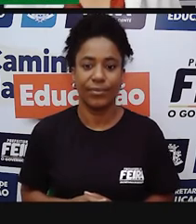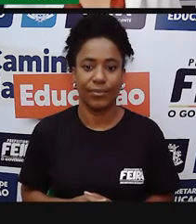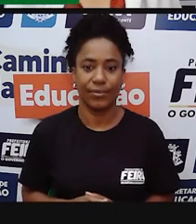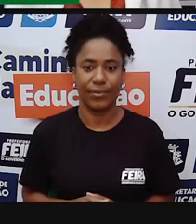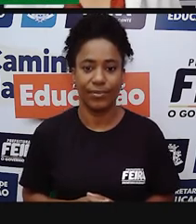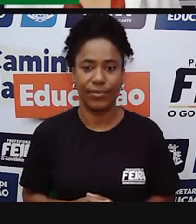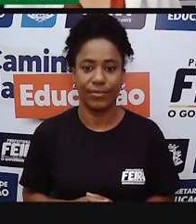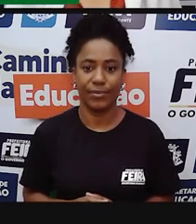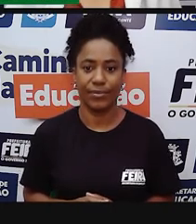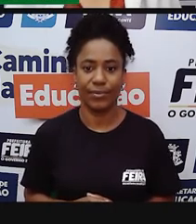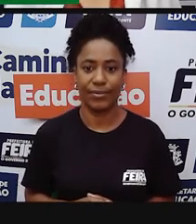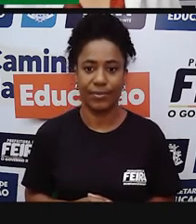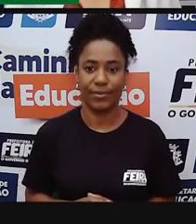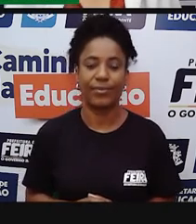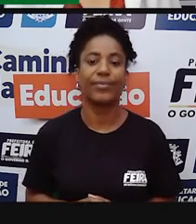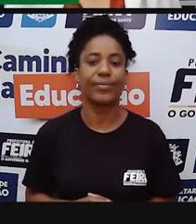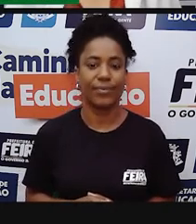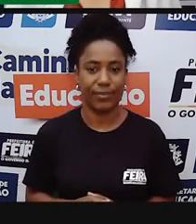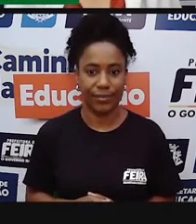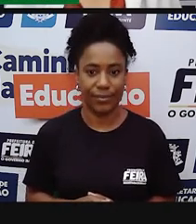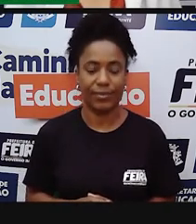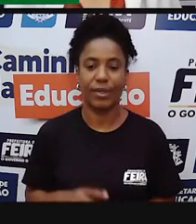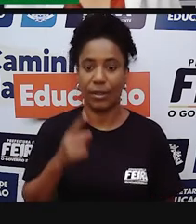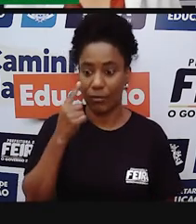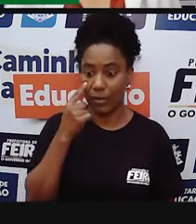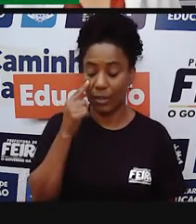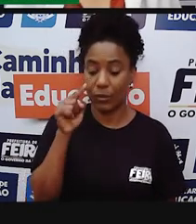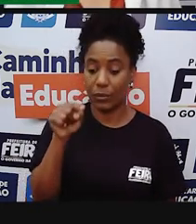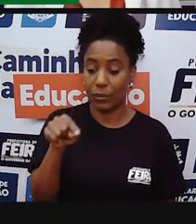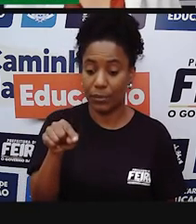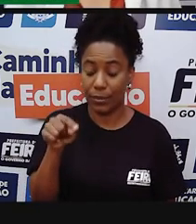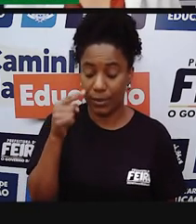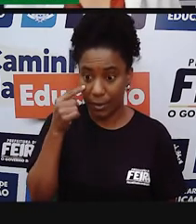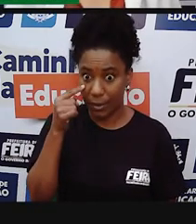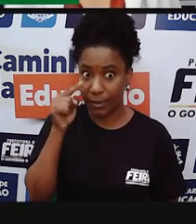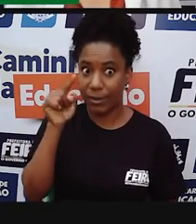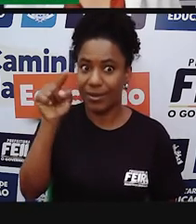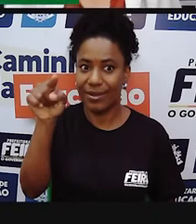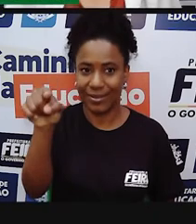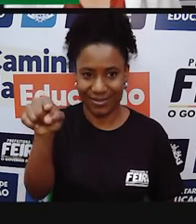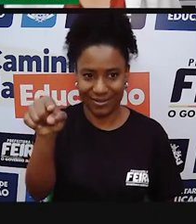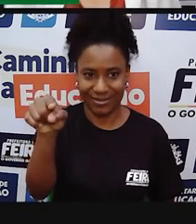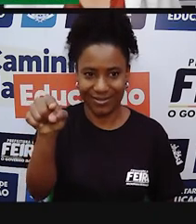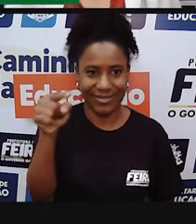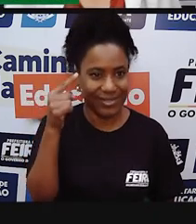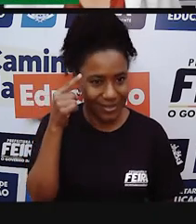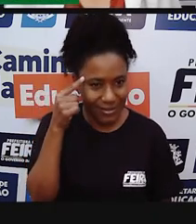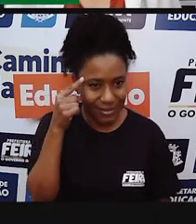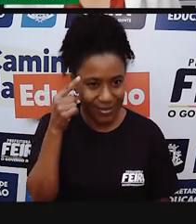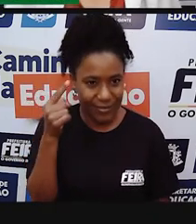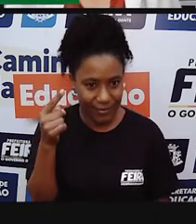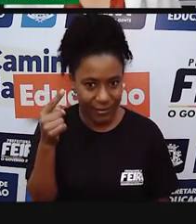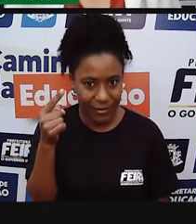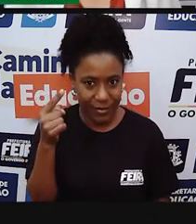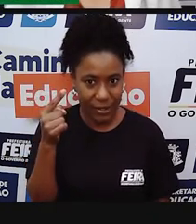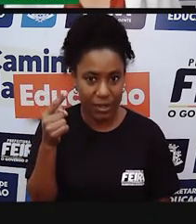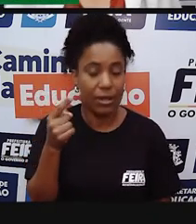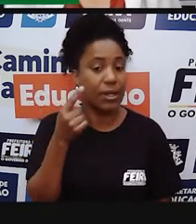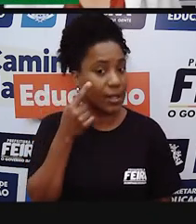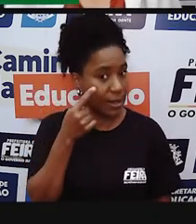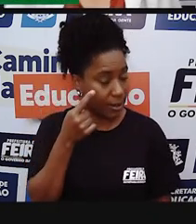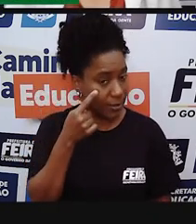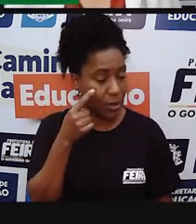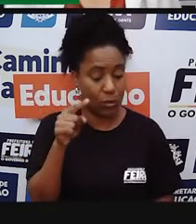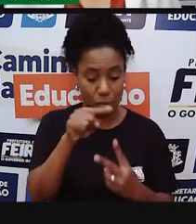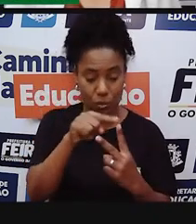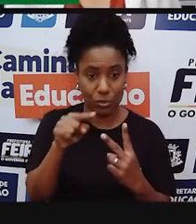eu vou indicar você já percebeu né a diferença entre desce Vamos eu uso para singular só que o 10 é quando está